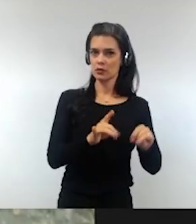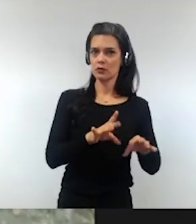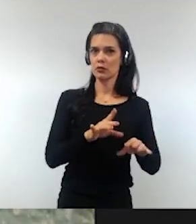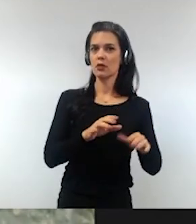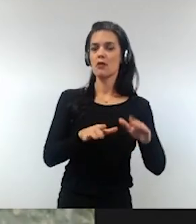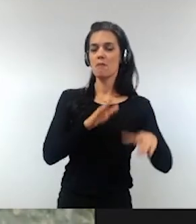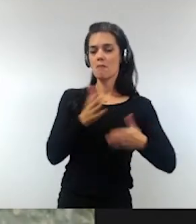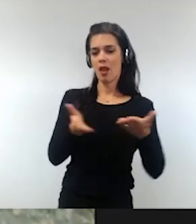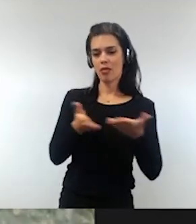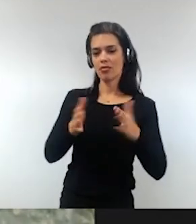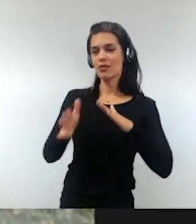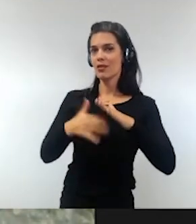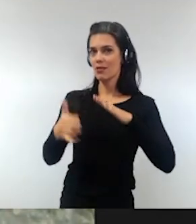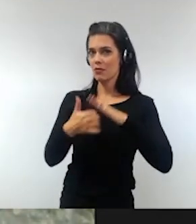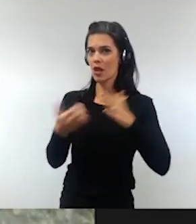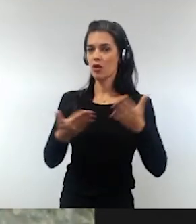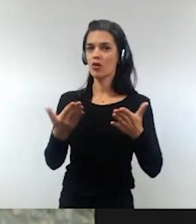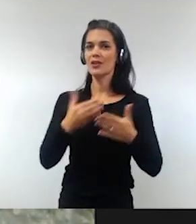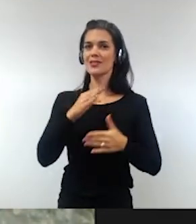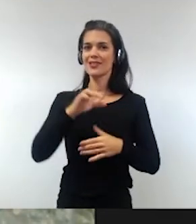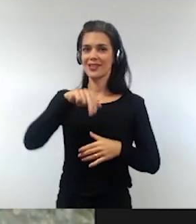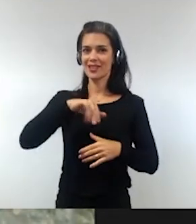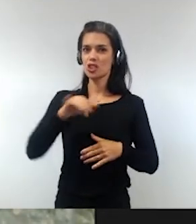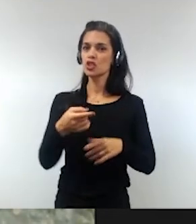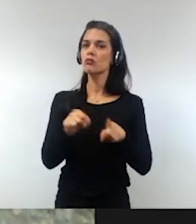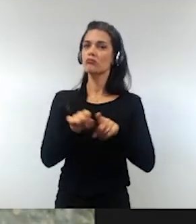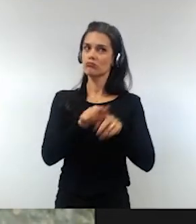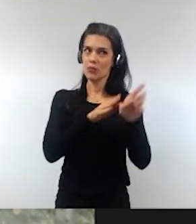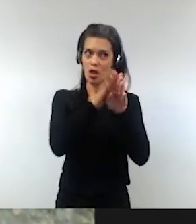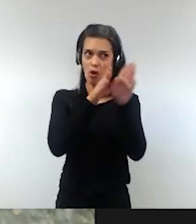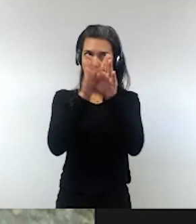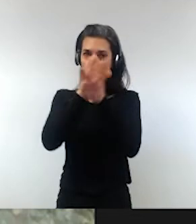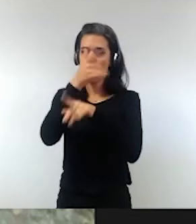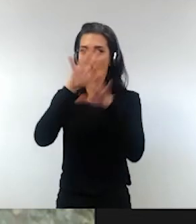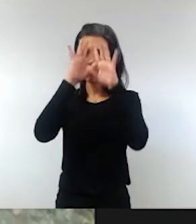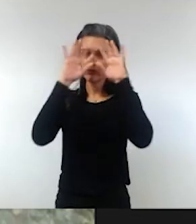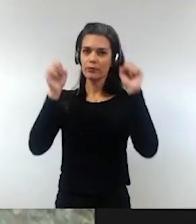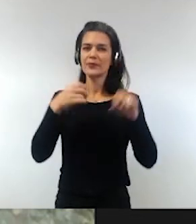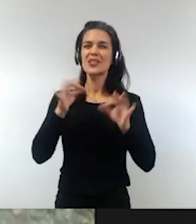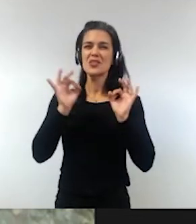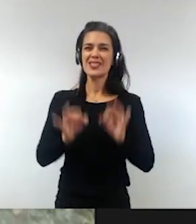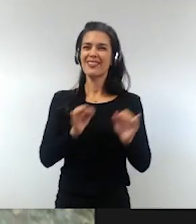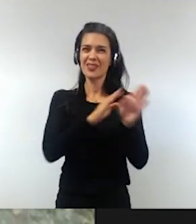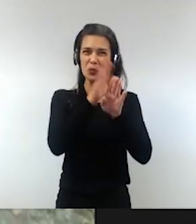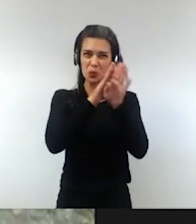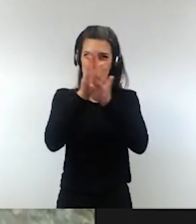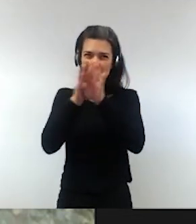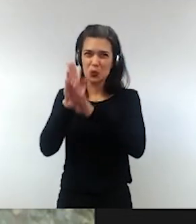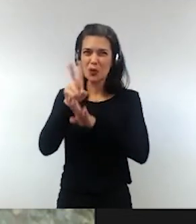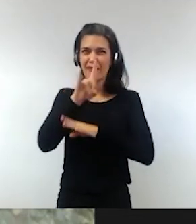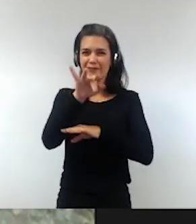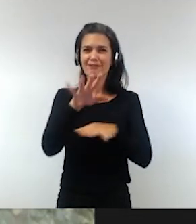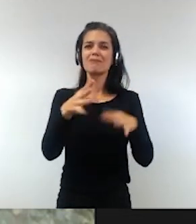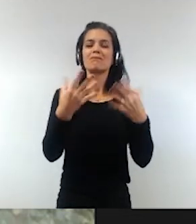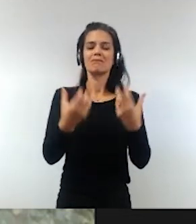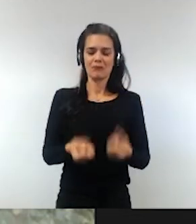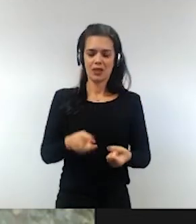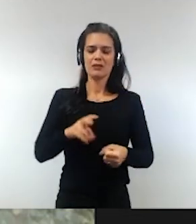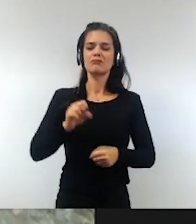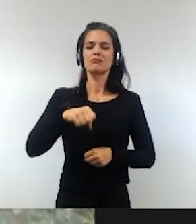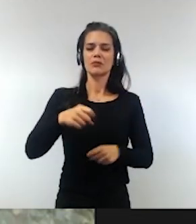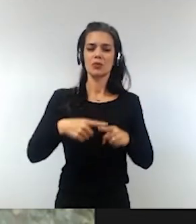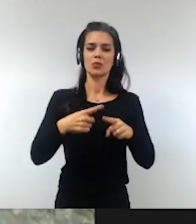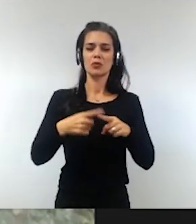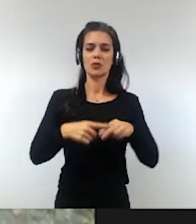empresários, e aí o CNJ agora também recomenda, e eu tenho certeza que essa recomendação vai ser muito bem recebida, porque,